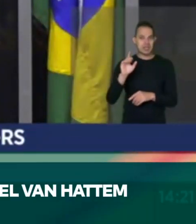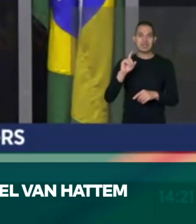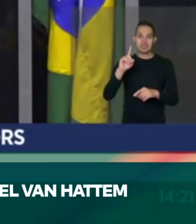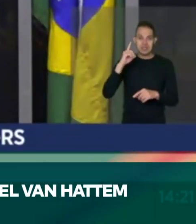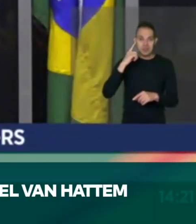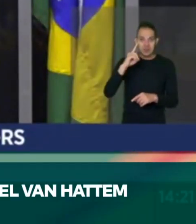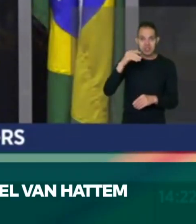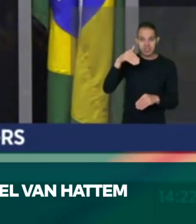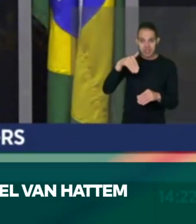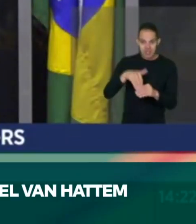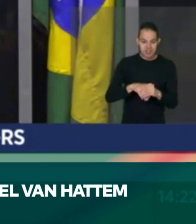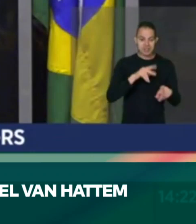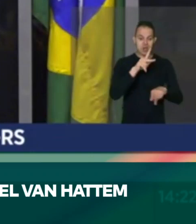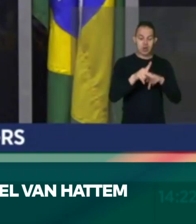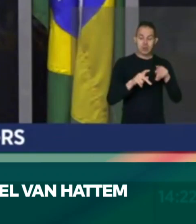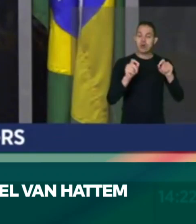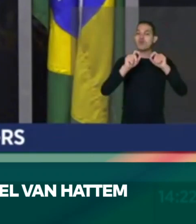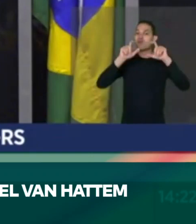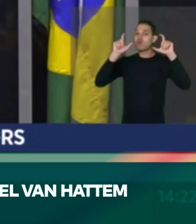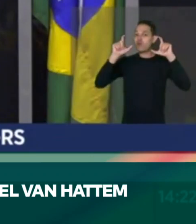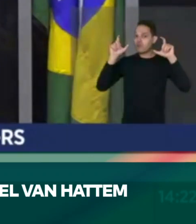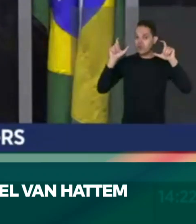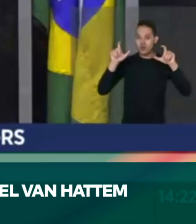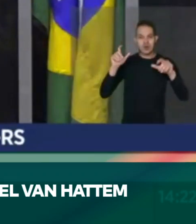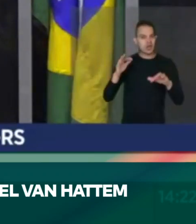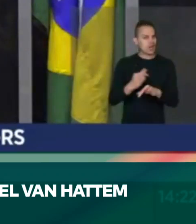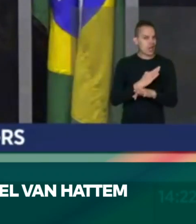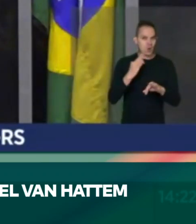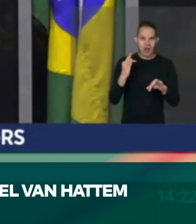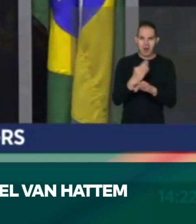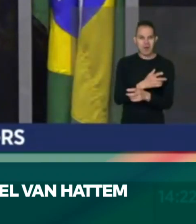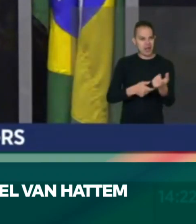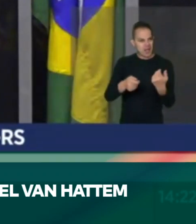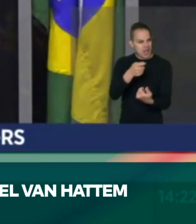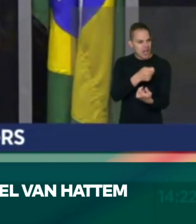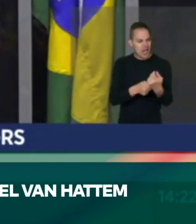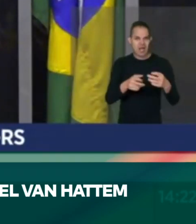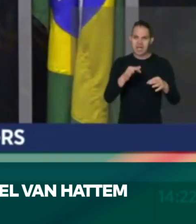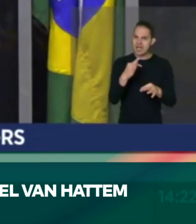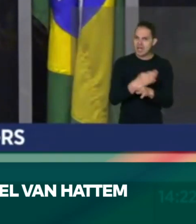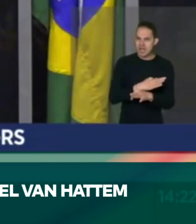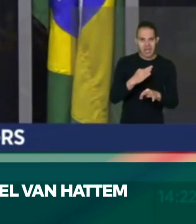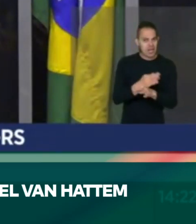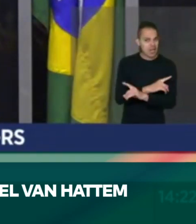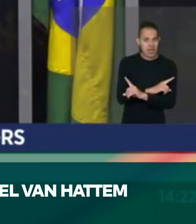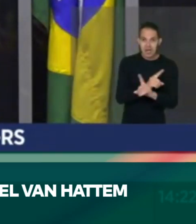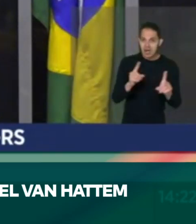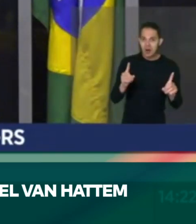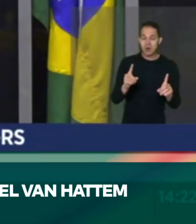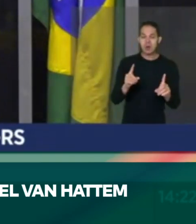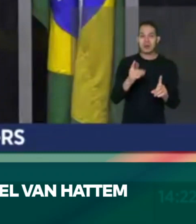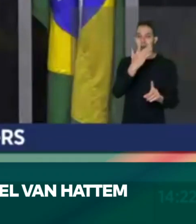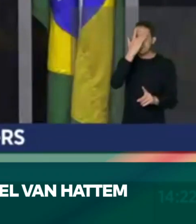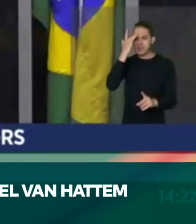povo está de olho e não aguenta mais ser enganado por quem diz que está